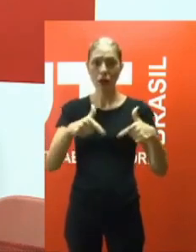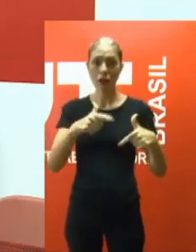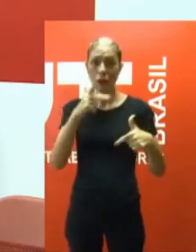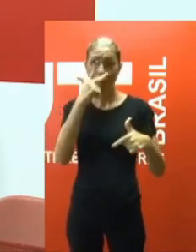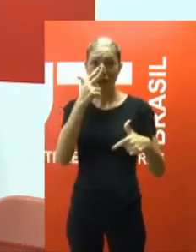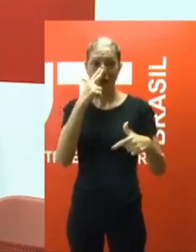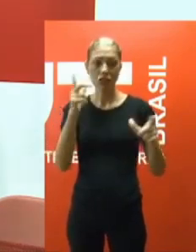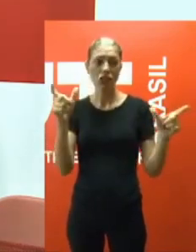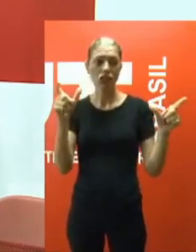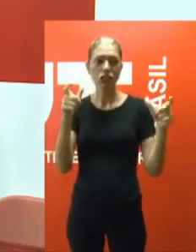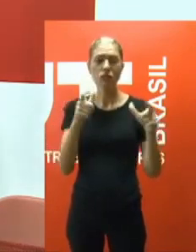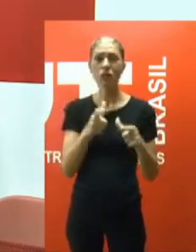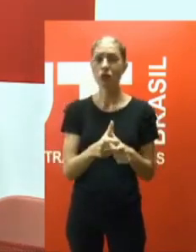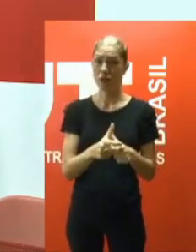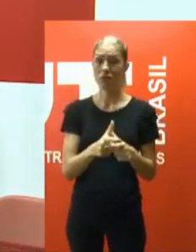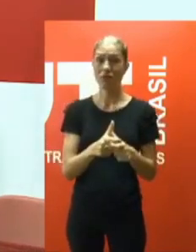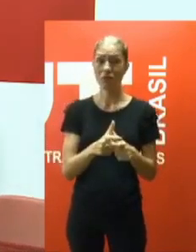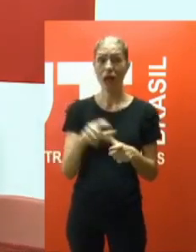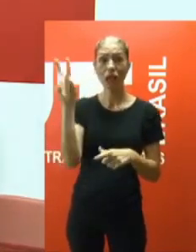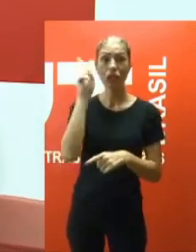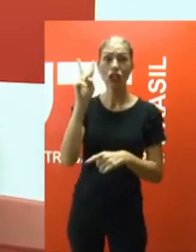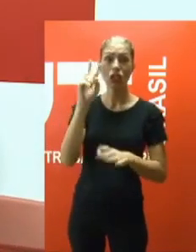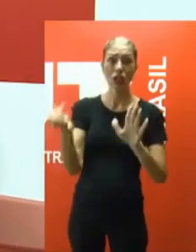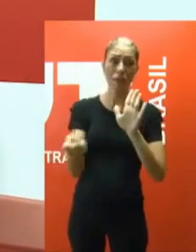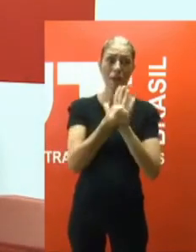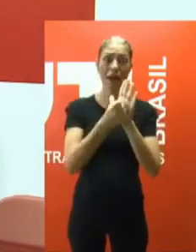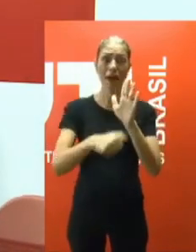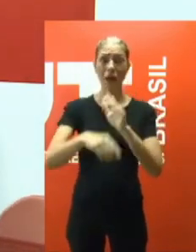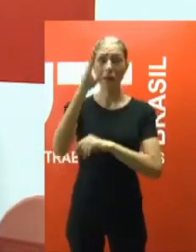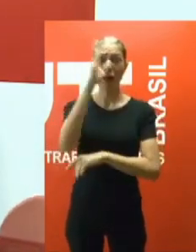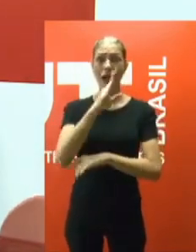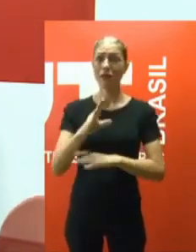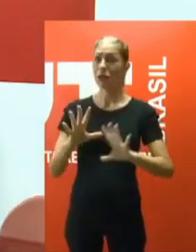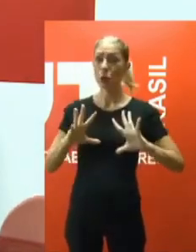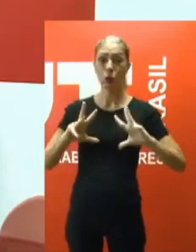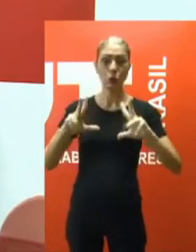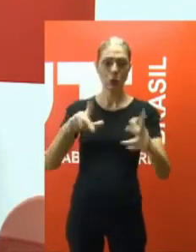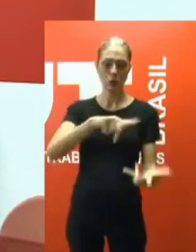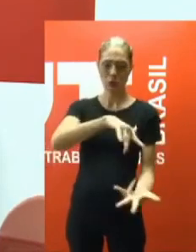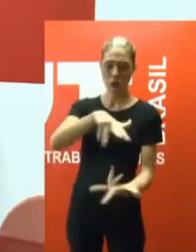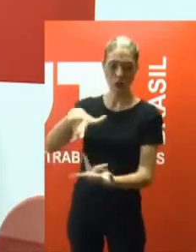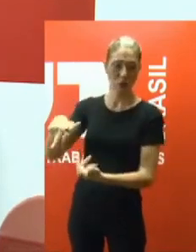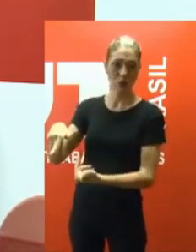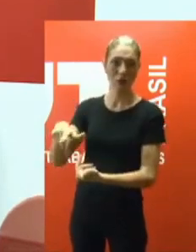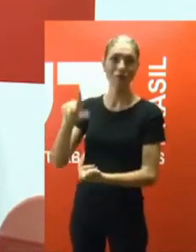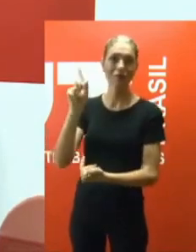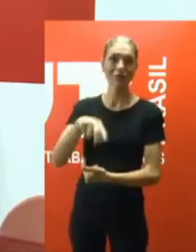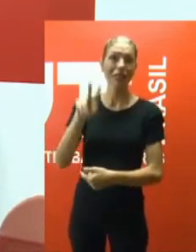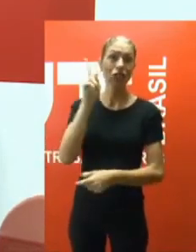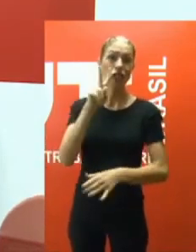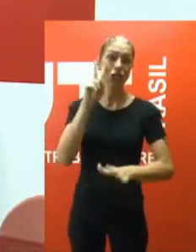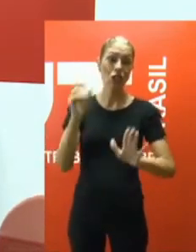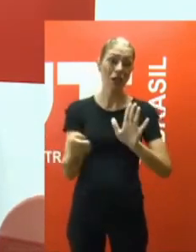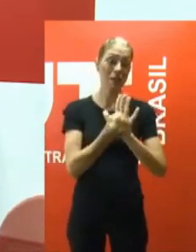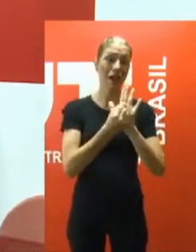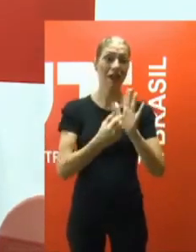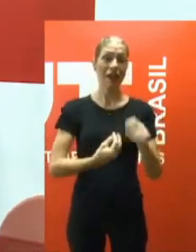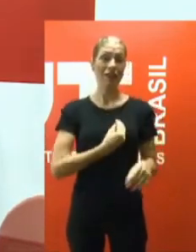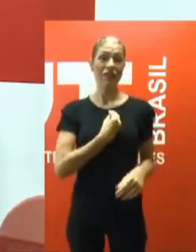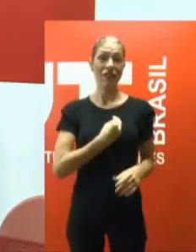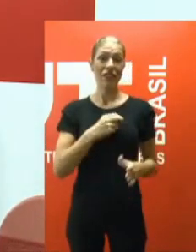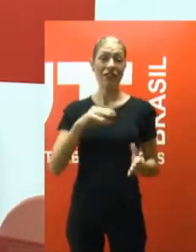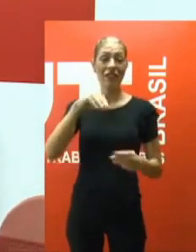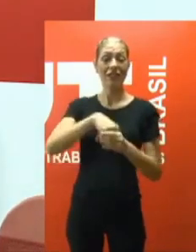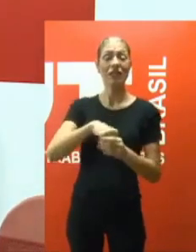Isso é histórico no Brasil e em todos os países do mundo. É histórico na vida sindical. E